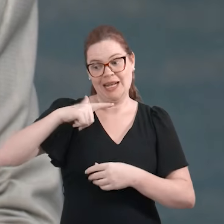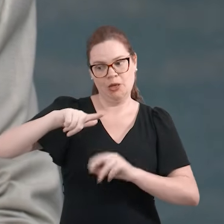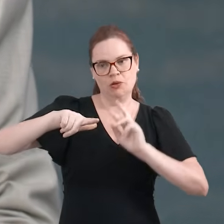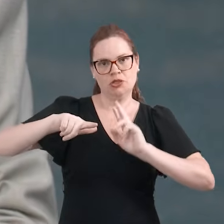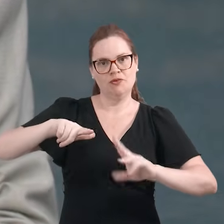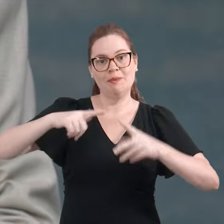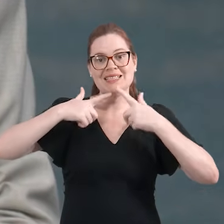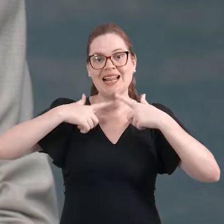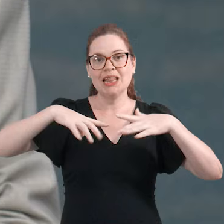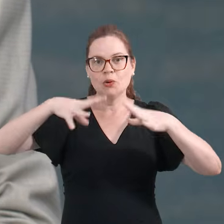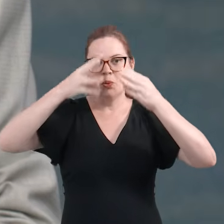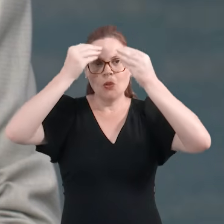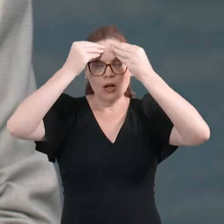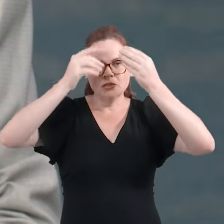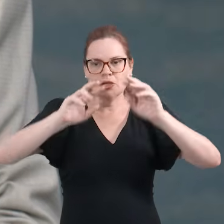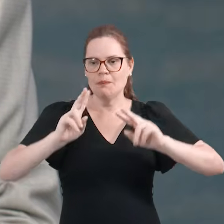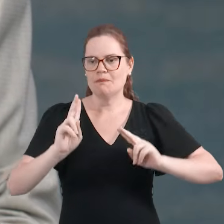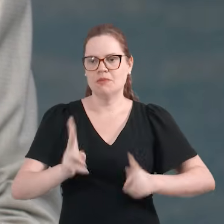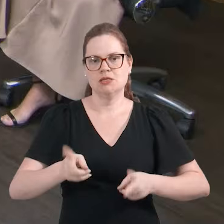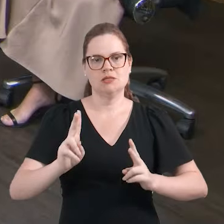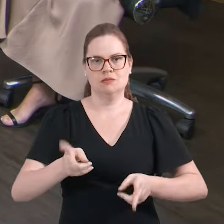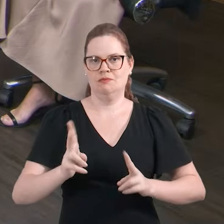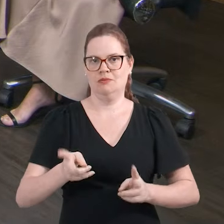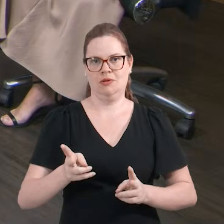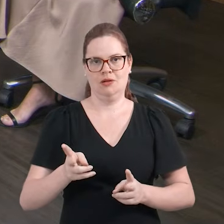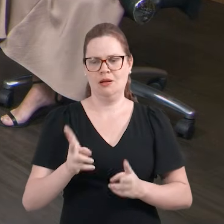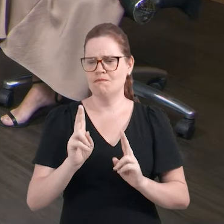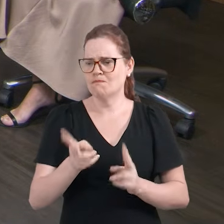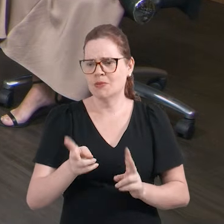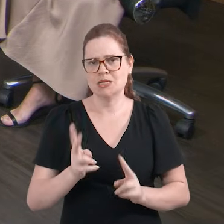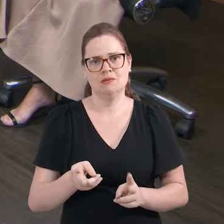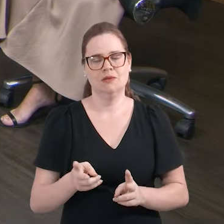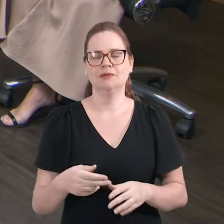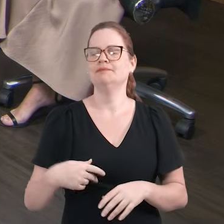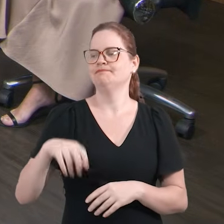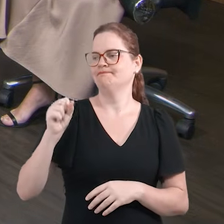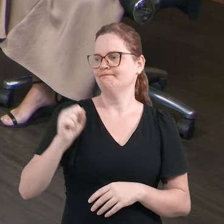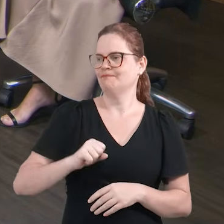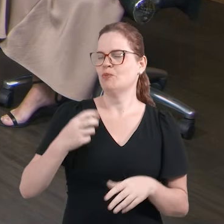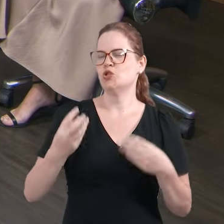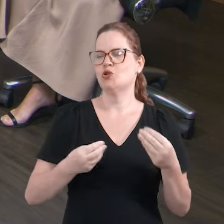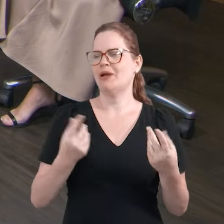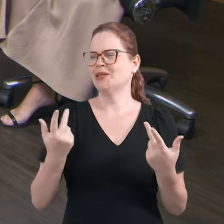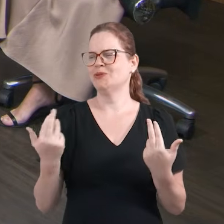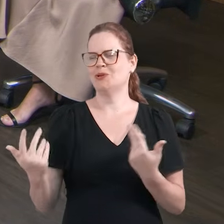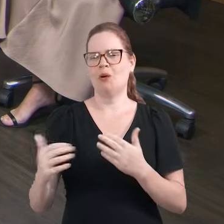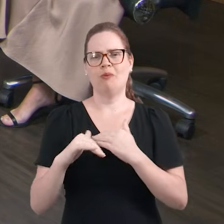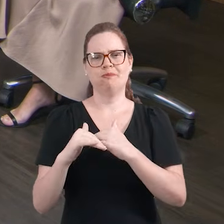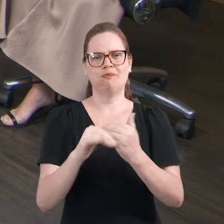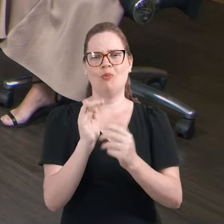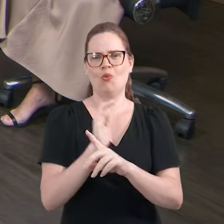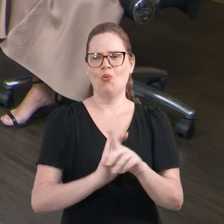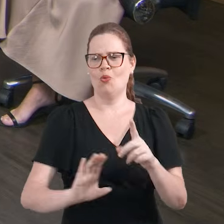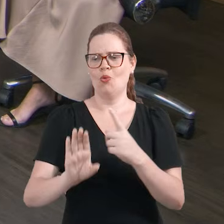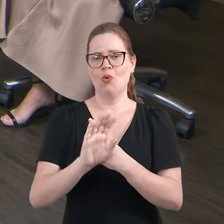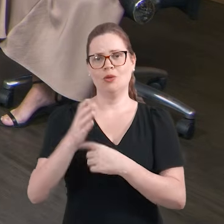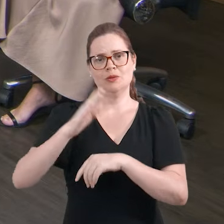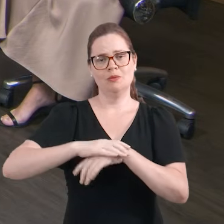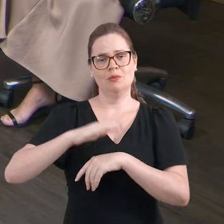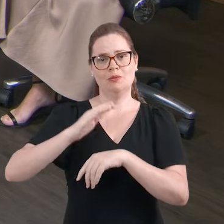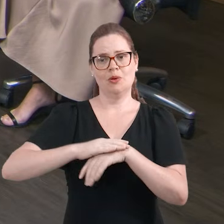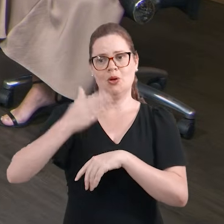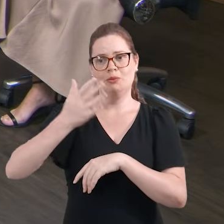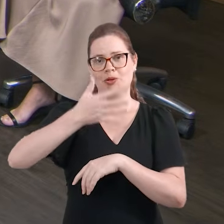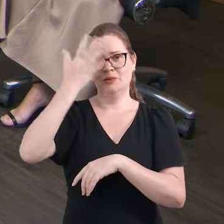diferente, mas a linguagem é a mesma, não é isso? Exatamente. A linguagem, a formatação da obra, a herança do Espírito Santo que